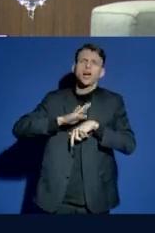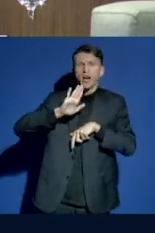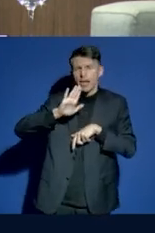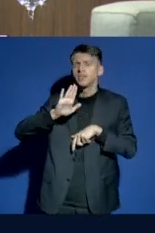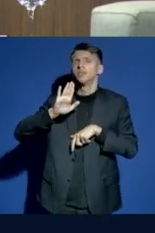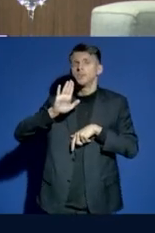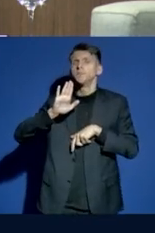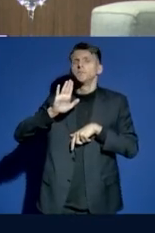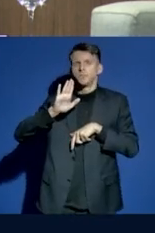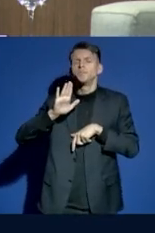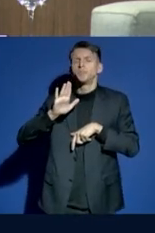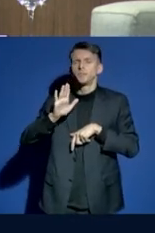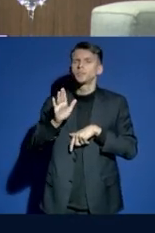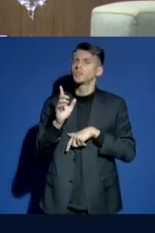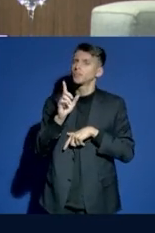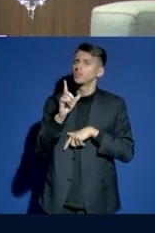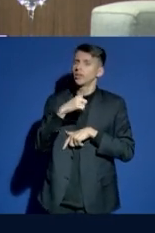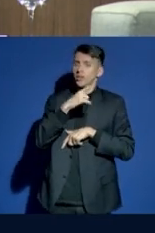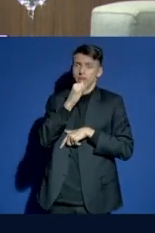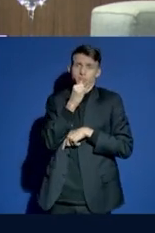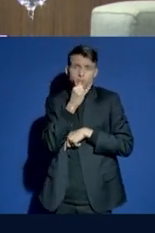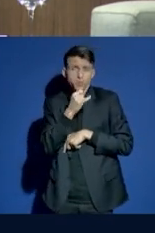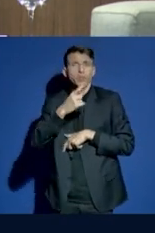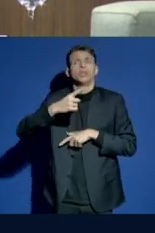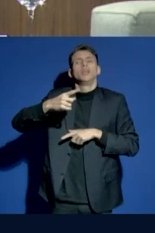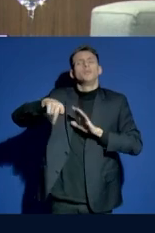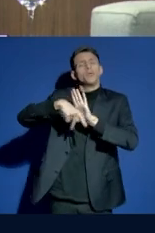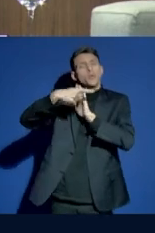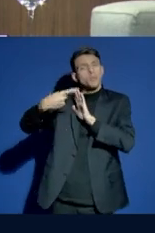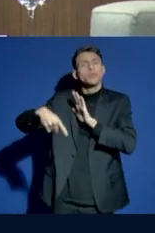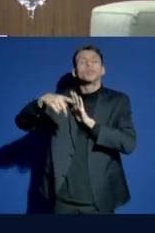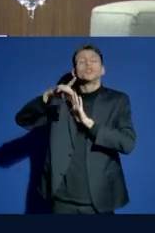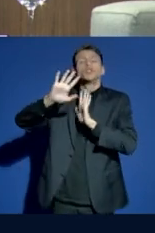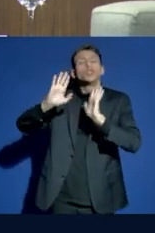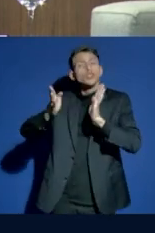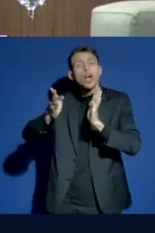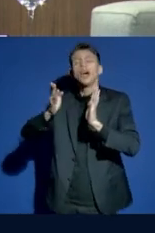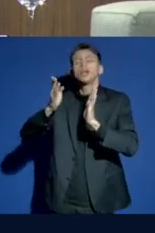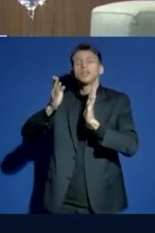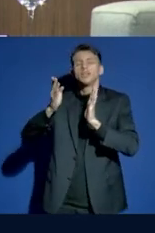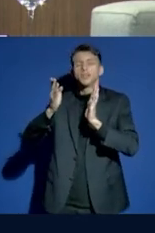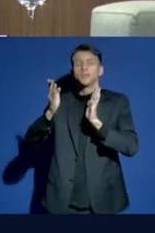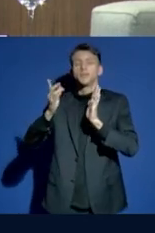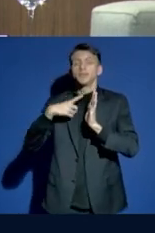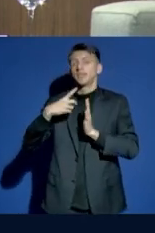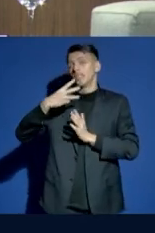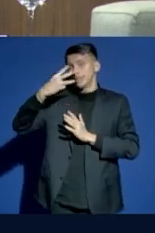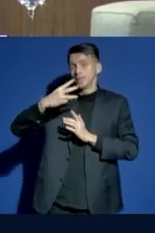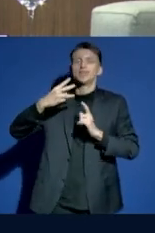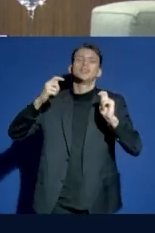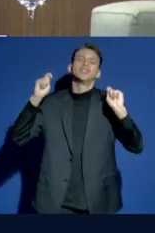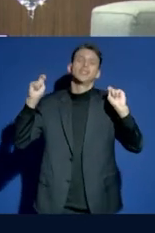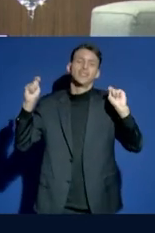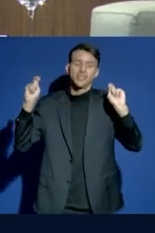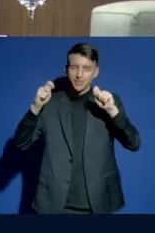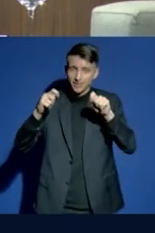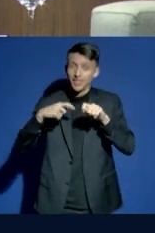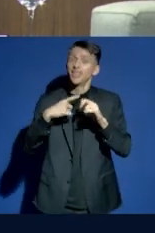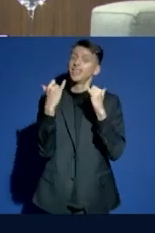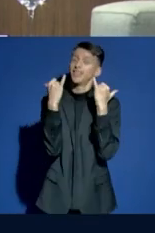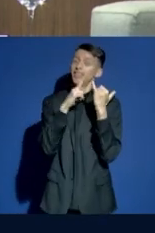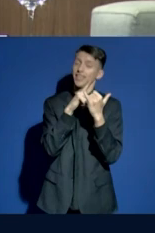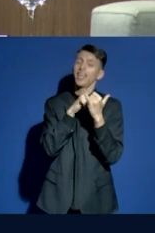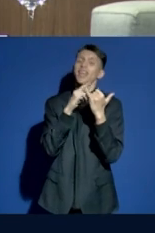próximo de muitas térmicas a óleo e terceiro nós temos a energia